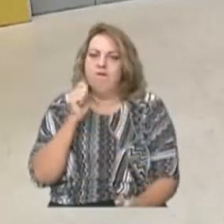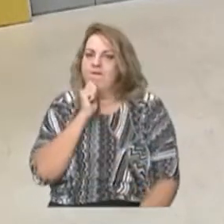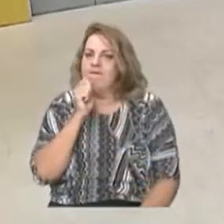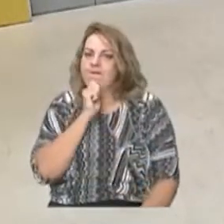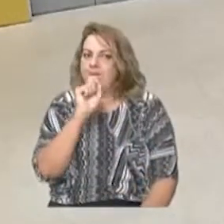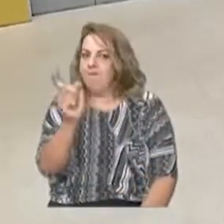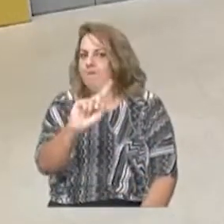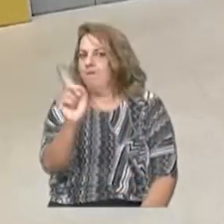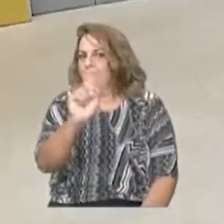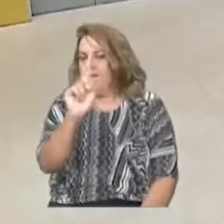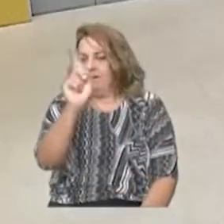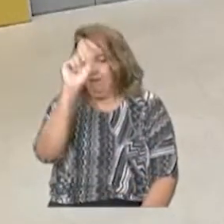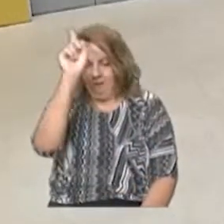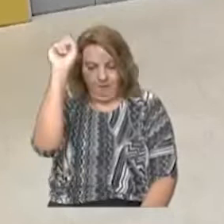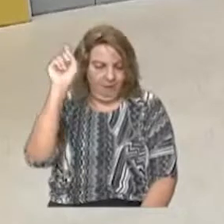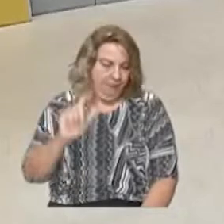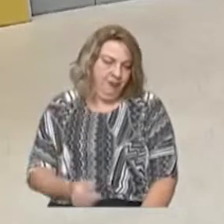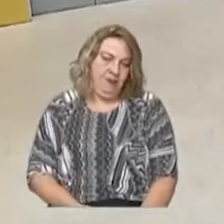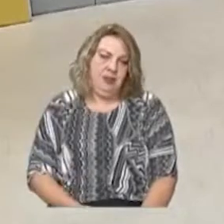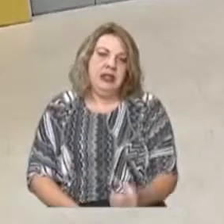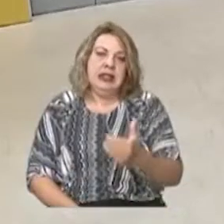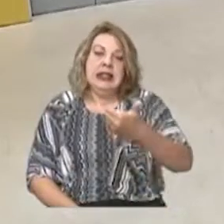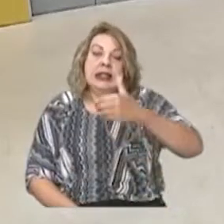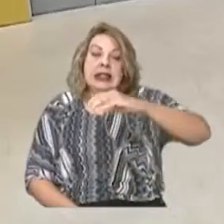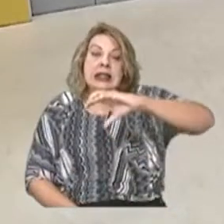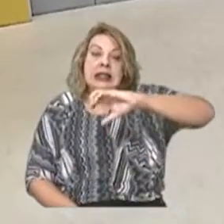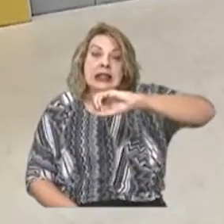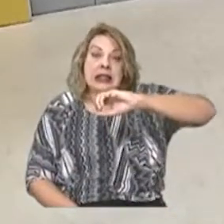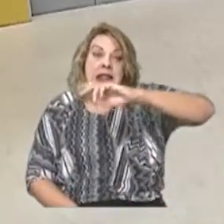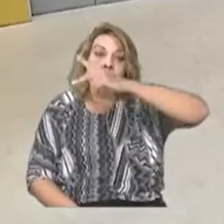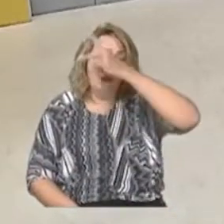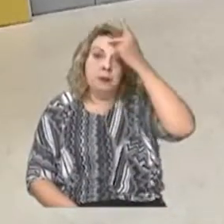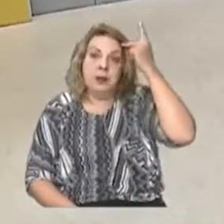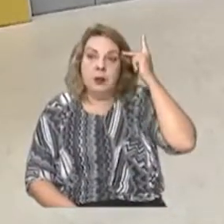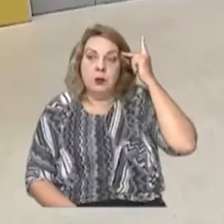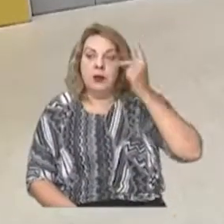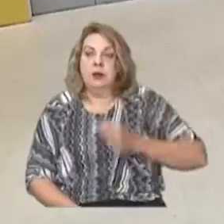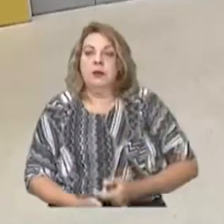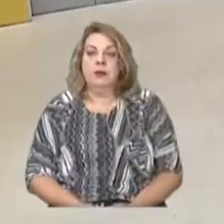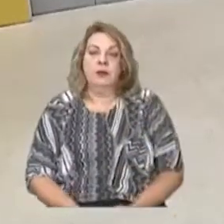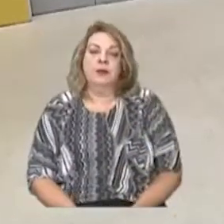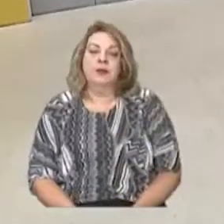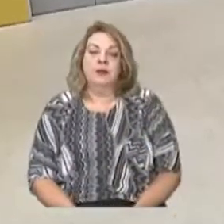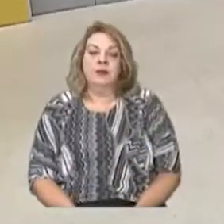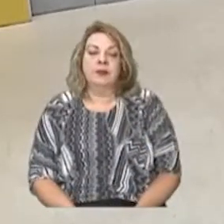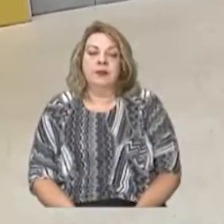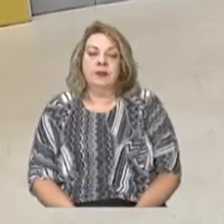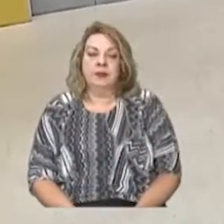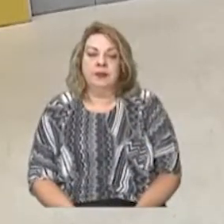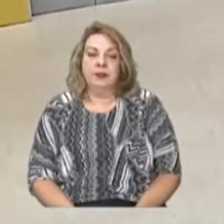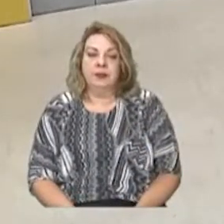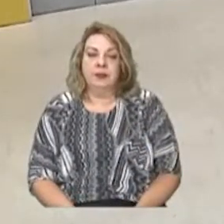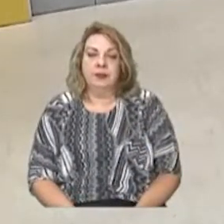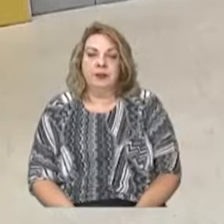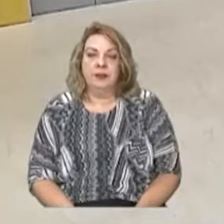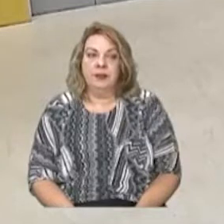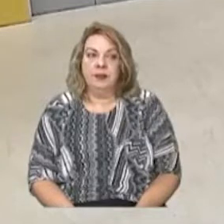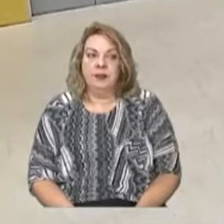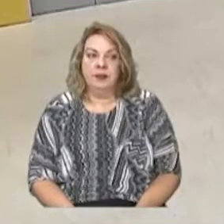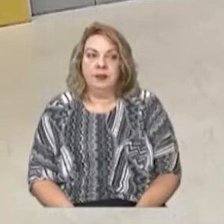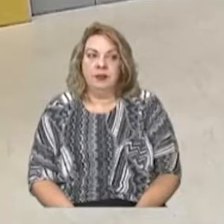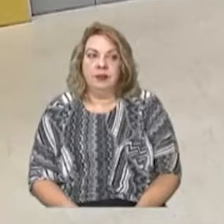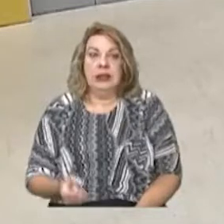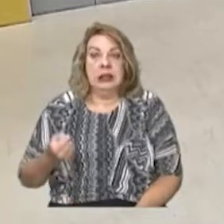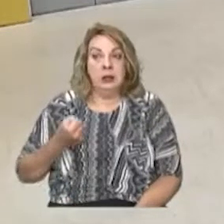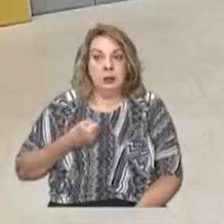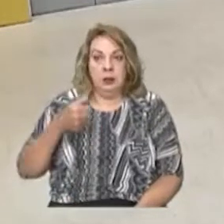decidiu ainda, tá? Não 10 foi títulos agora. Na espera. Não foi nessa hora. Pode ser agora, pode ser agora.